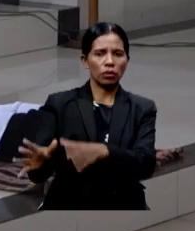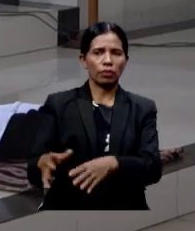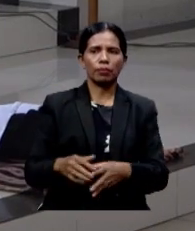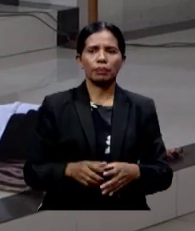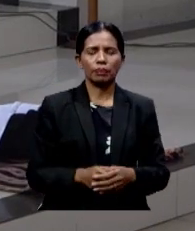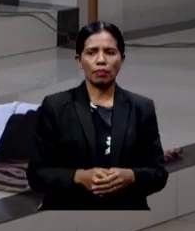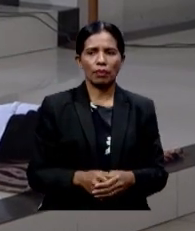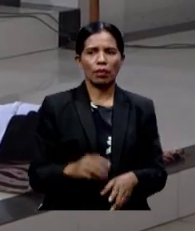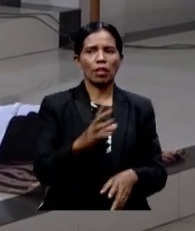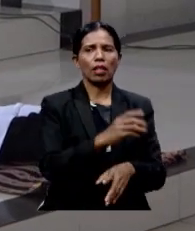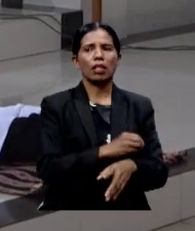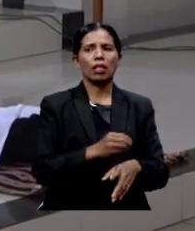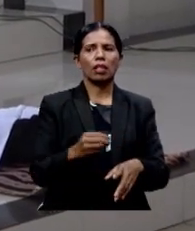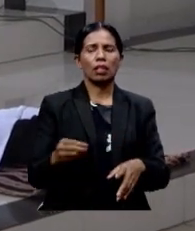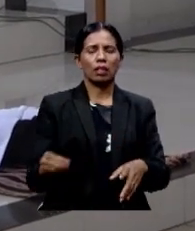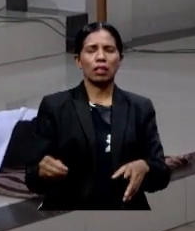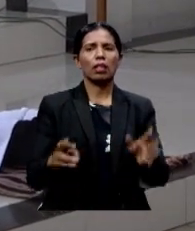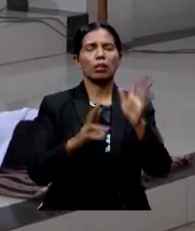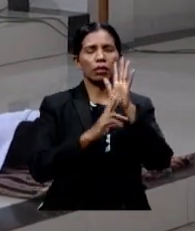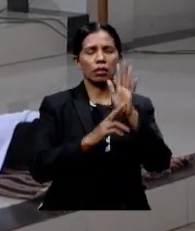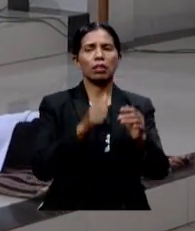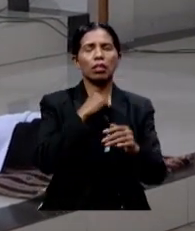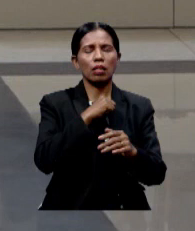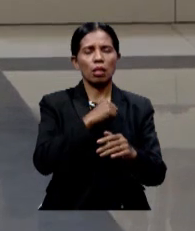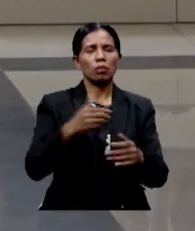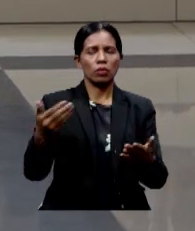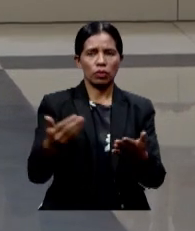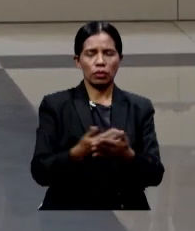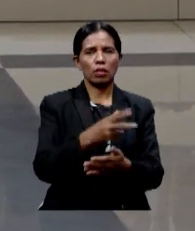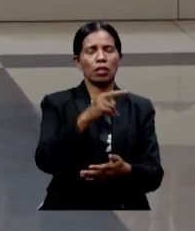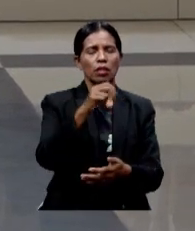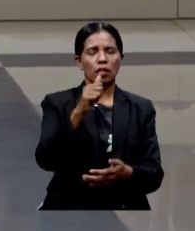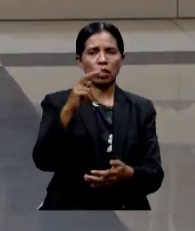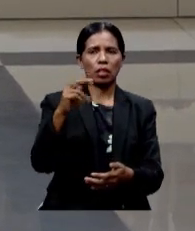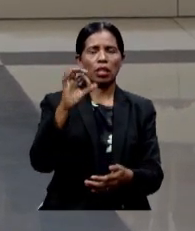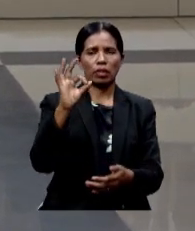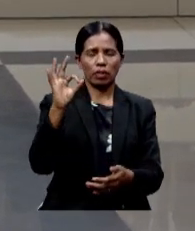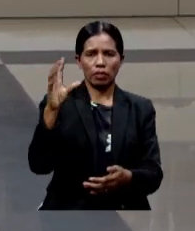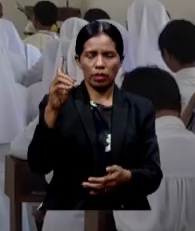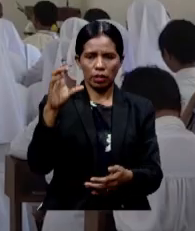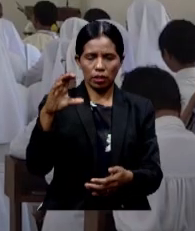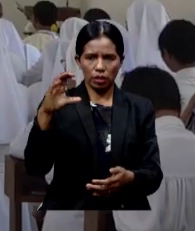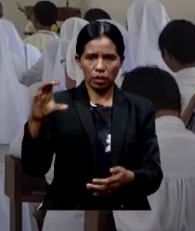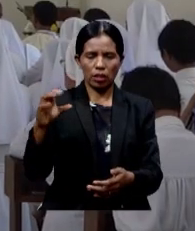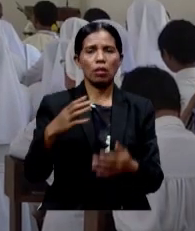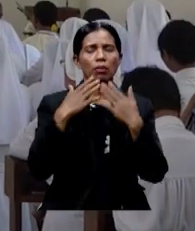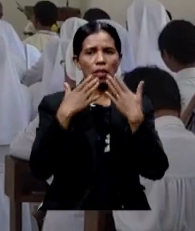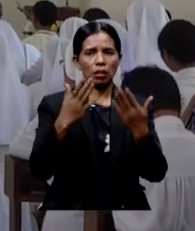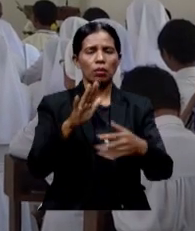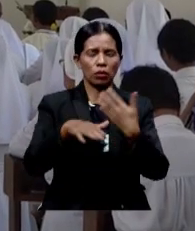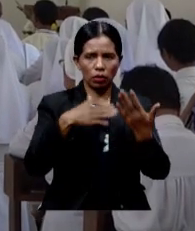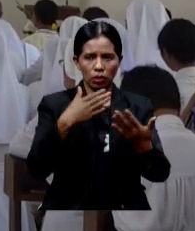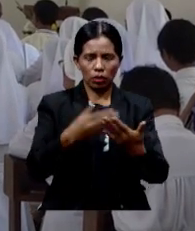E a Bíblia, né? Representante Padre Fon, Padre Fredianus, Nana FDCC Mons, agradece a parte Roto Nebe durante